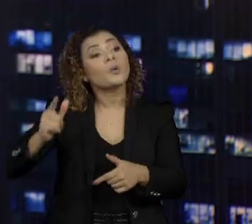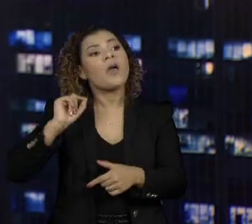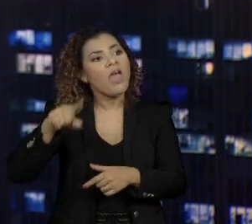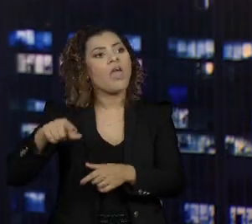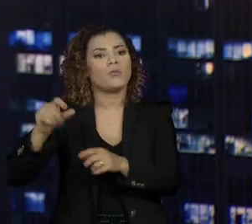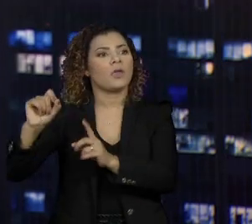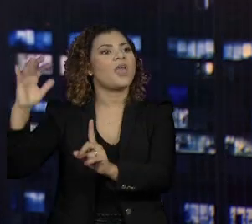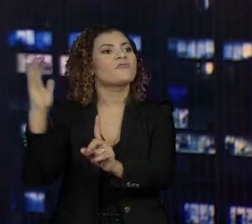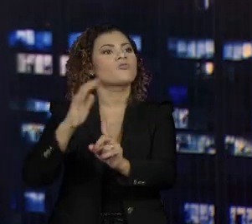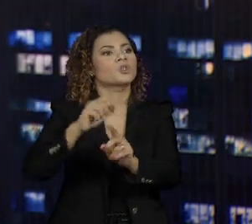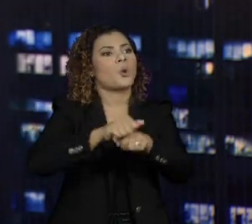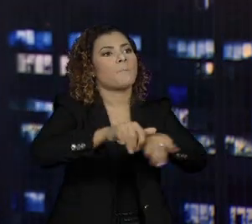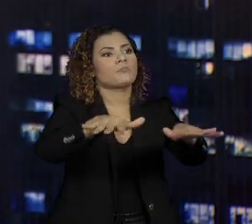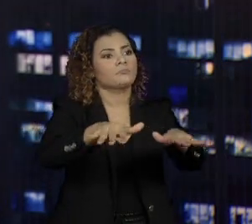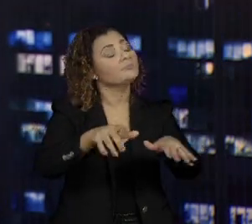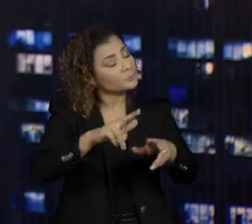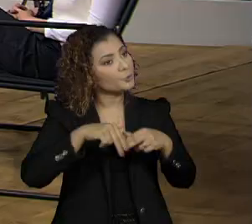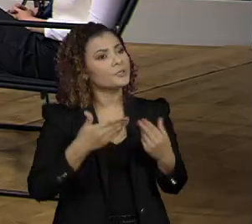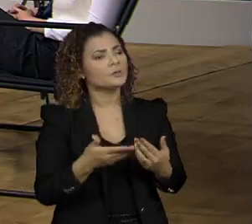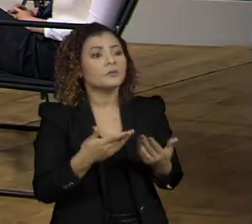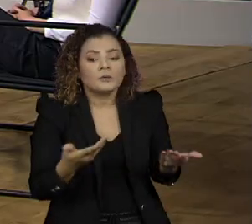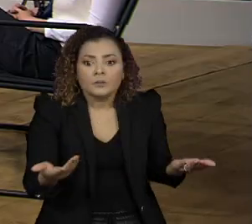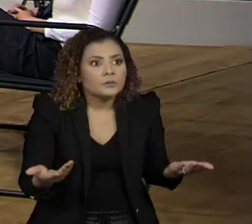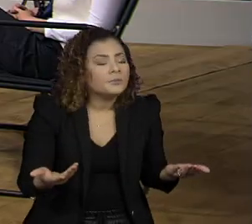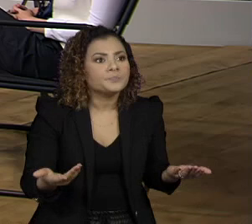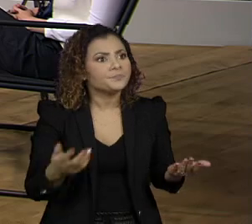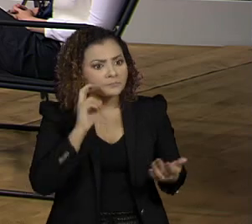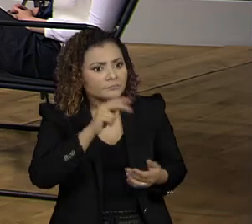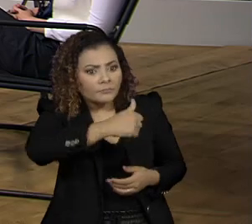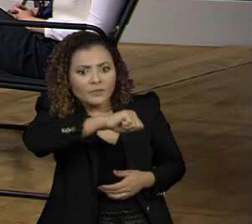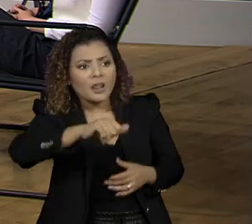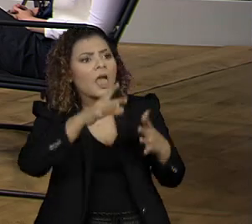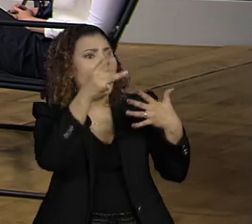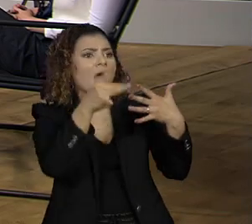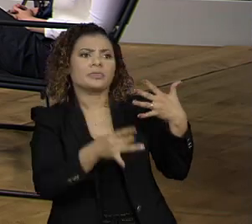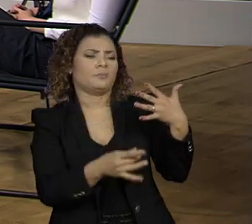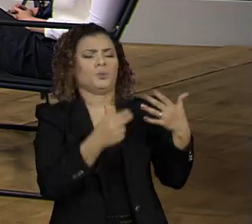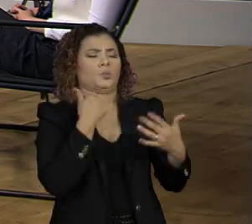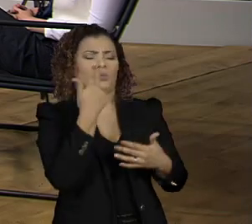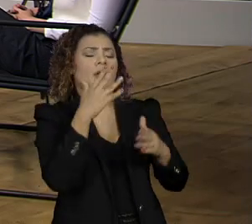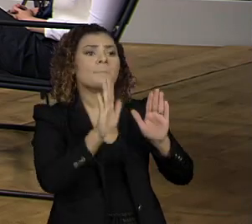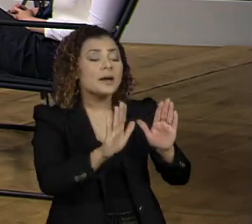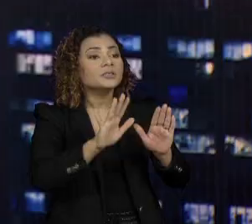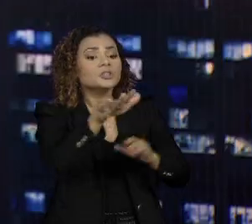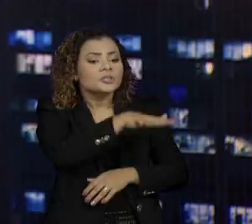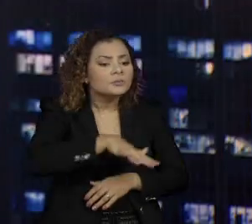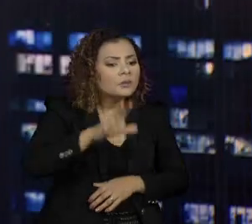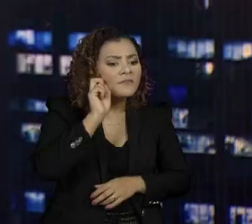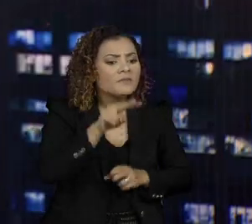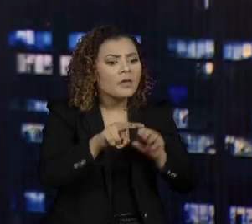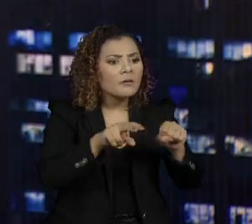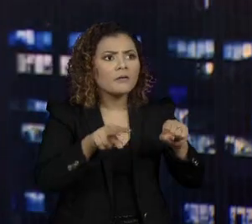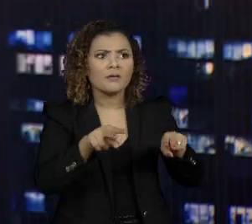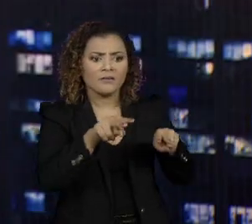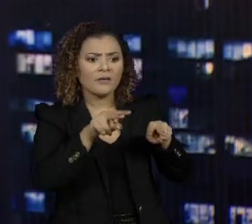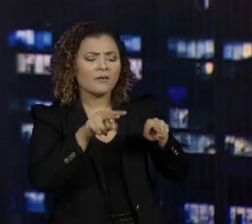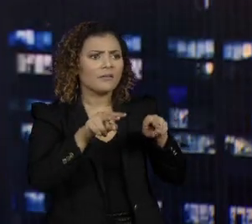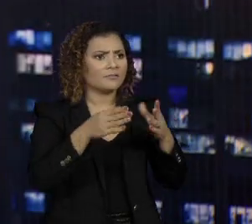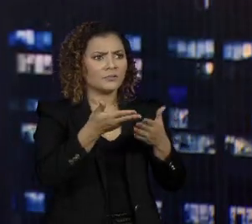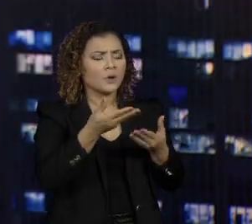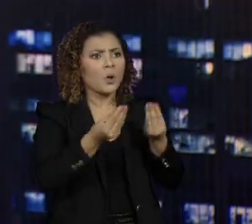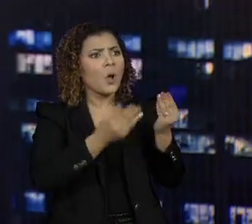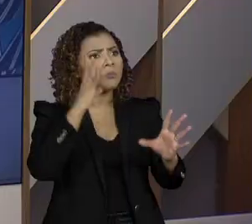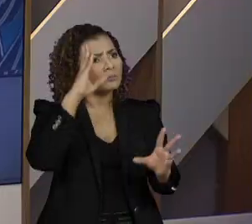dizer, são mais de 3 mil normas, professora Deise, não vai dar para analisarmos aqui uma por uma, mas de uma forma geral aí, como é que vocês chegaram